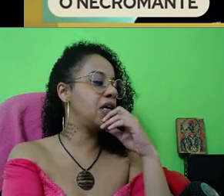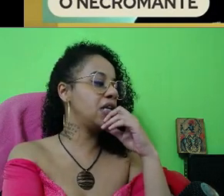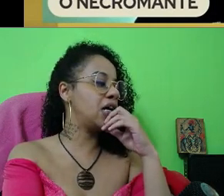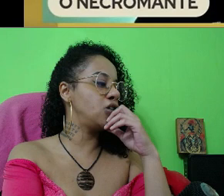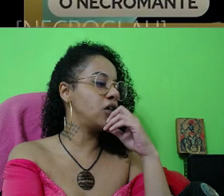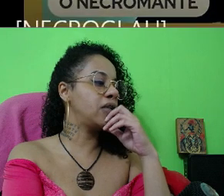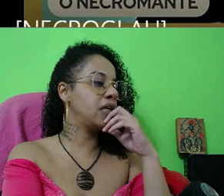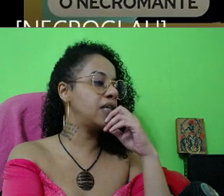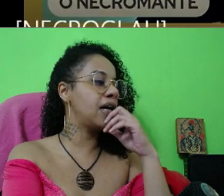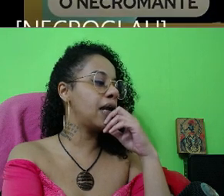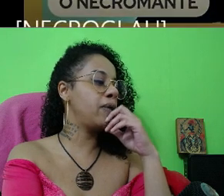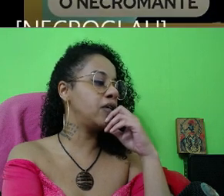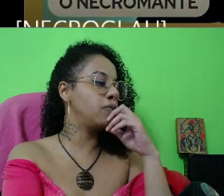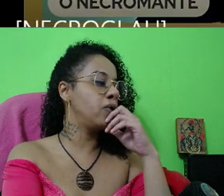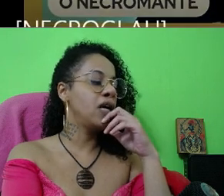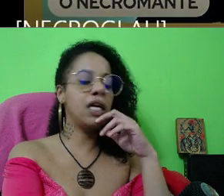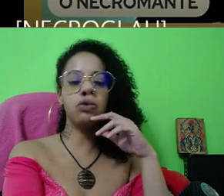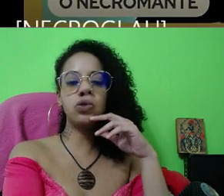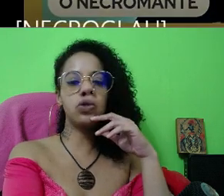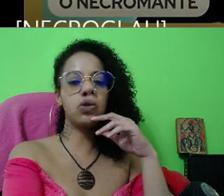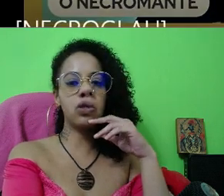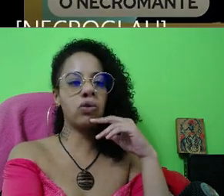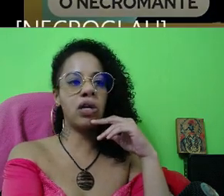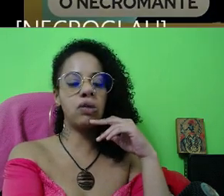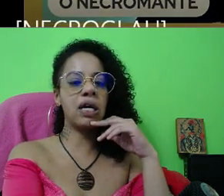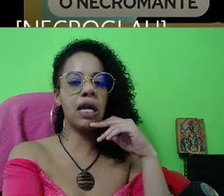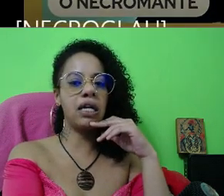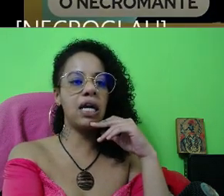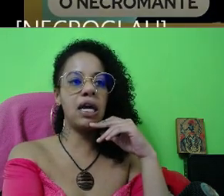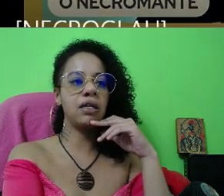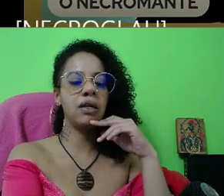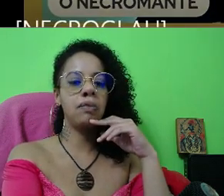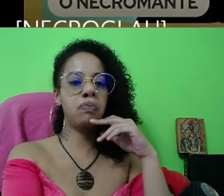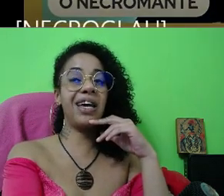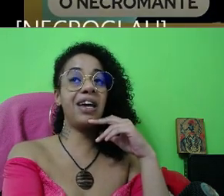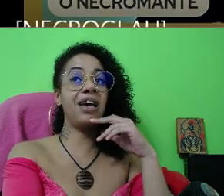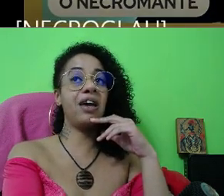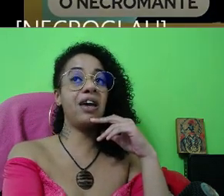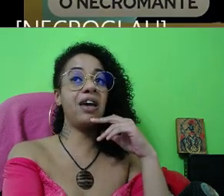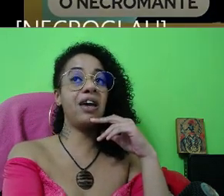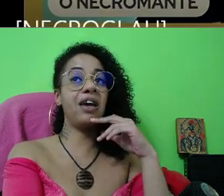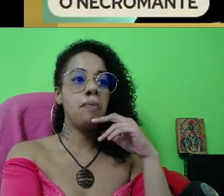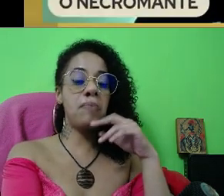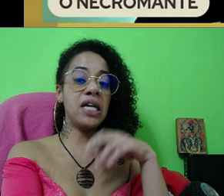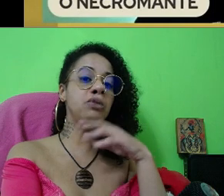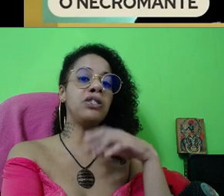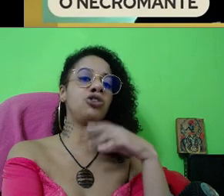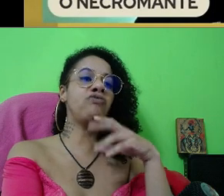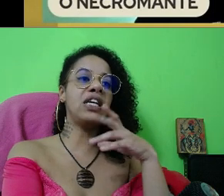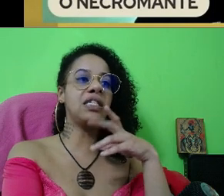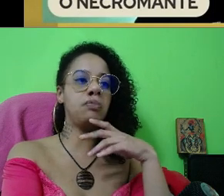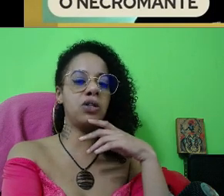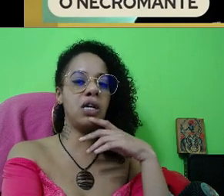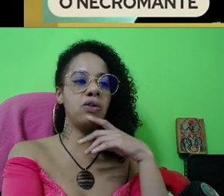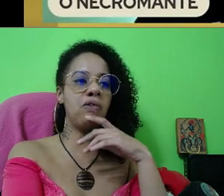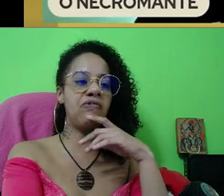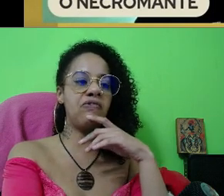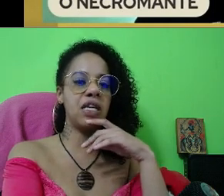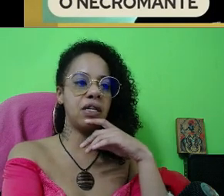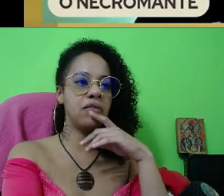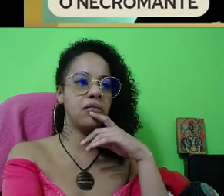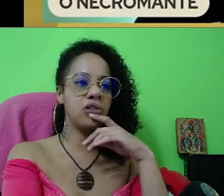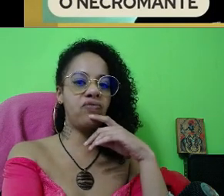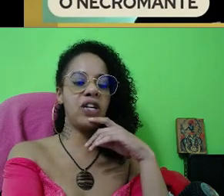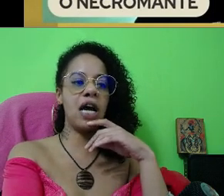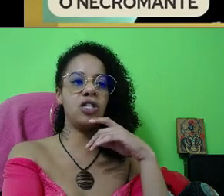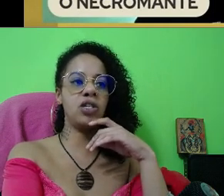tenho maior solidariedade não tem que se calar mesmo e não sou eu que tô querendo calar ninguém porque eu nem mesmo se eu tivesse esse poder eu